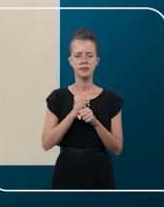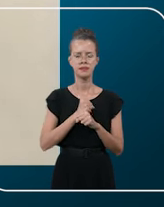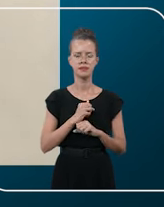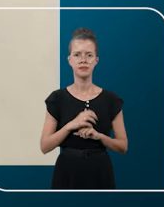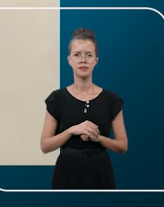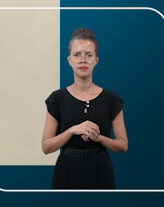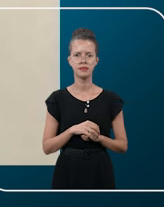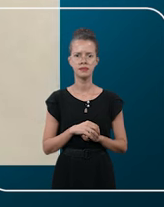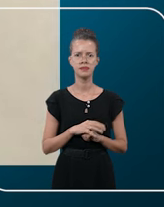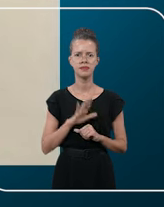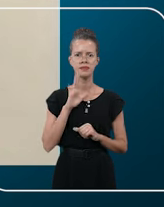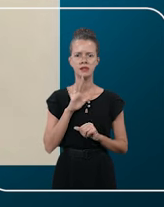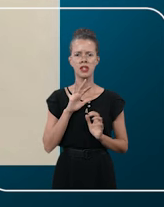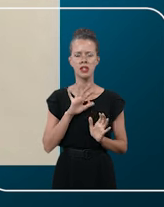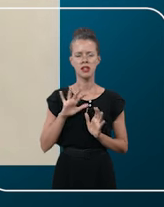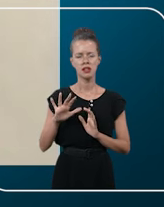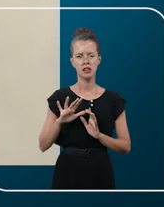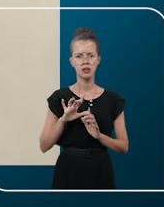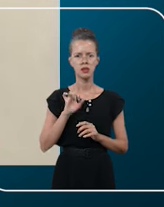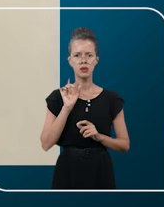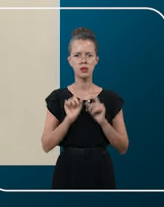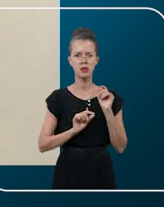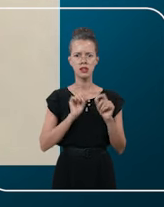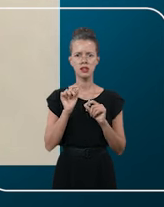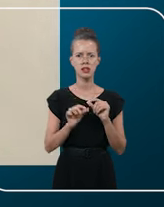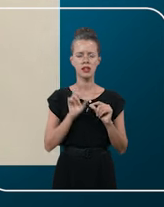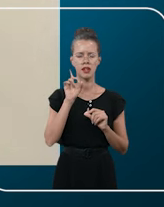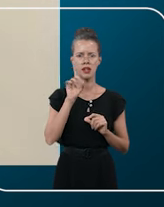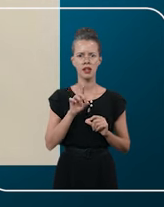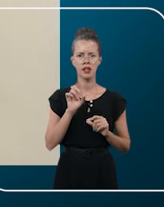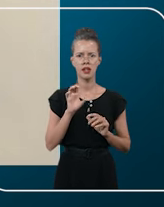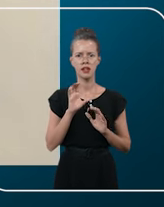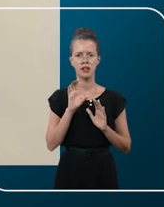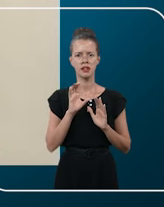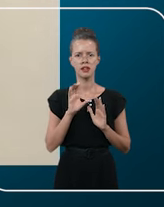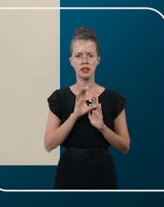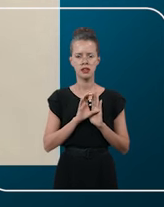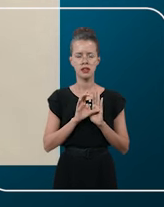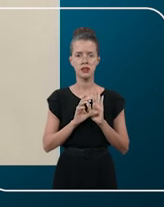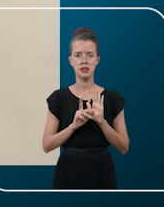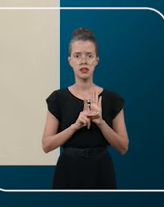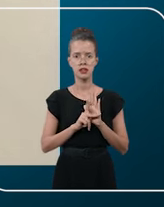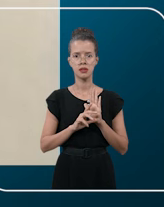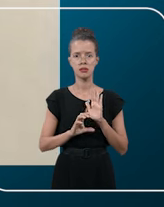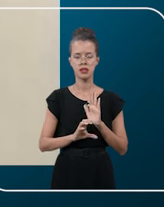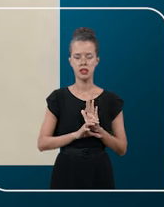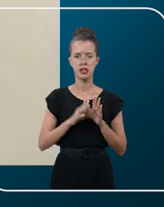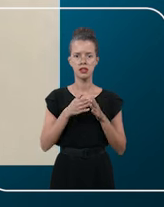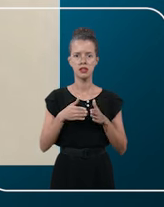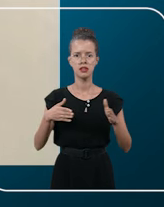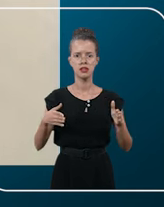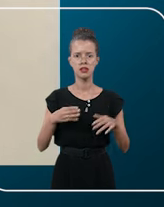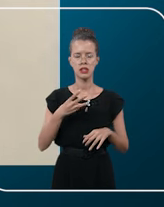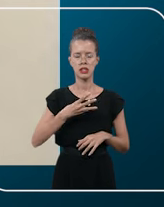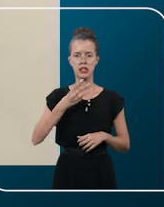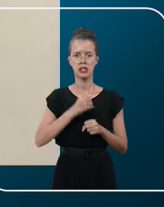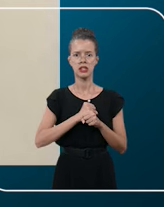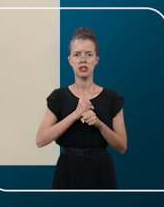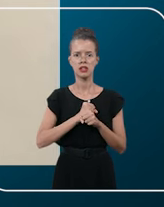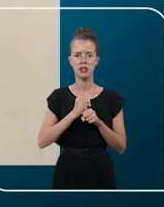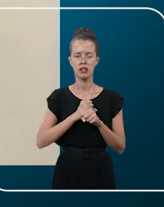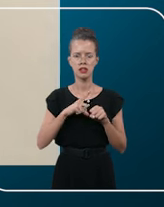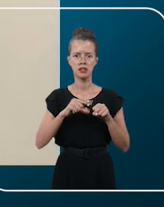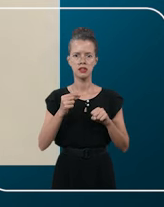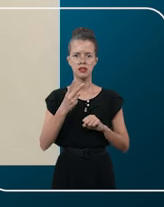do prazo que está previsto no Código Civil, que é de 3 anos, no artigo 206. Esse não se aplica. Porque